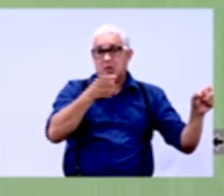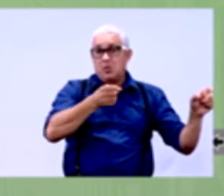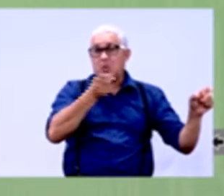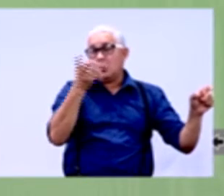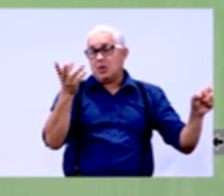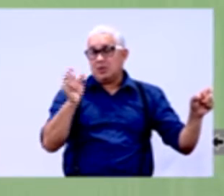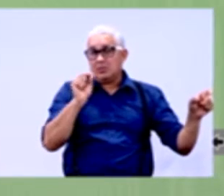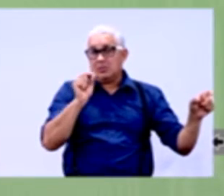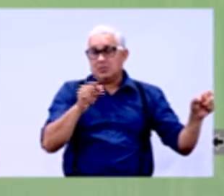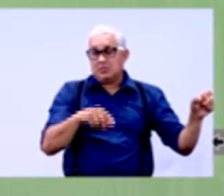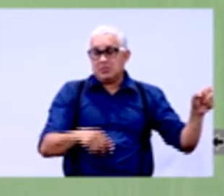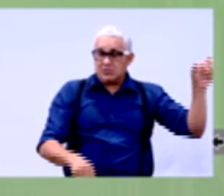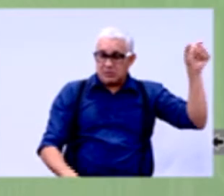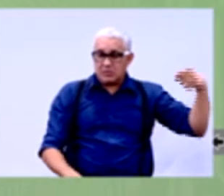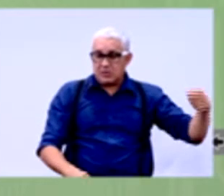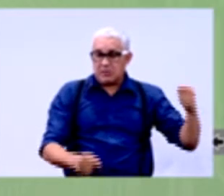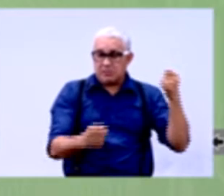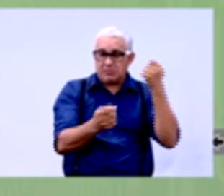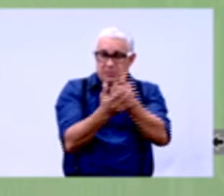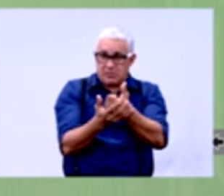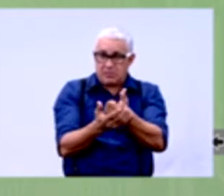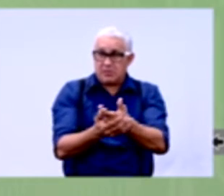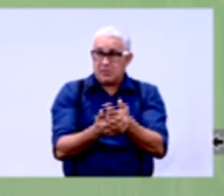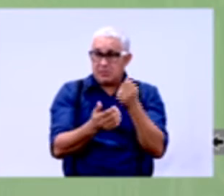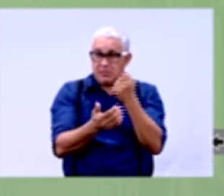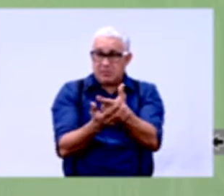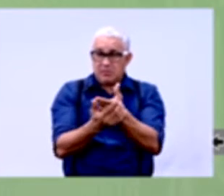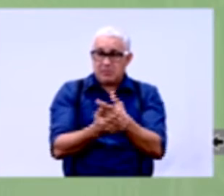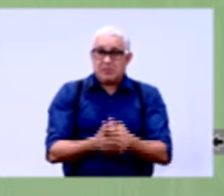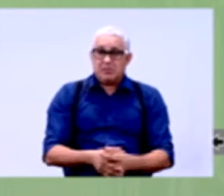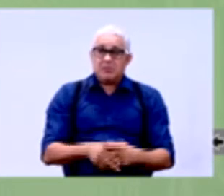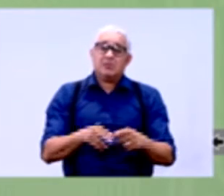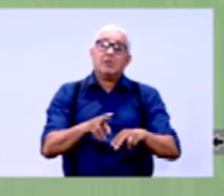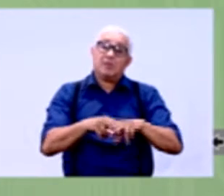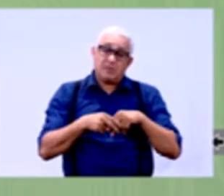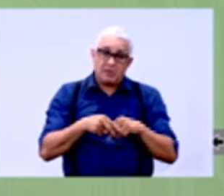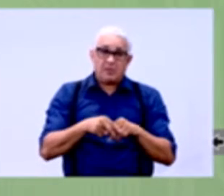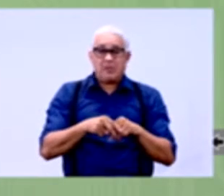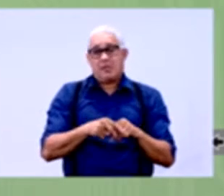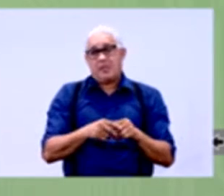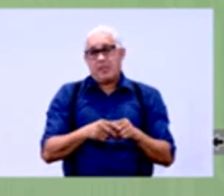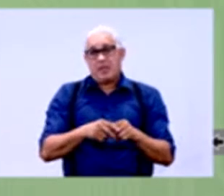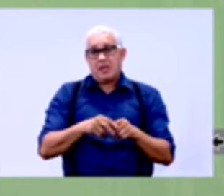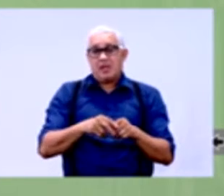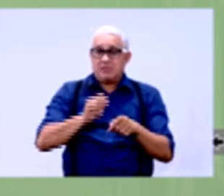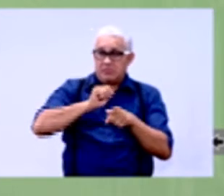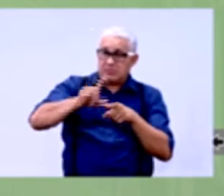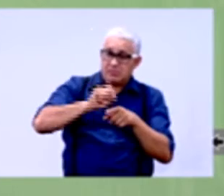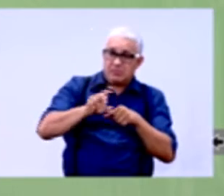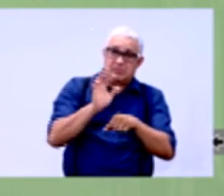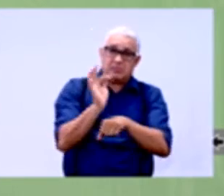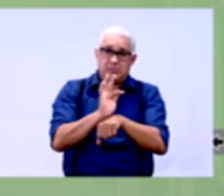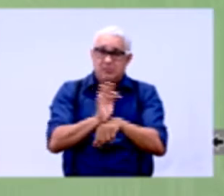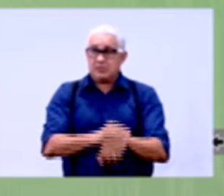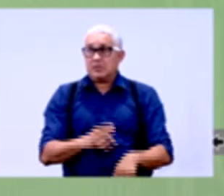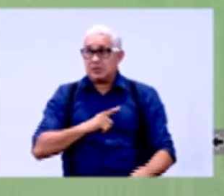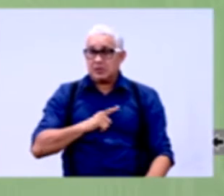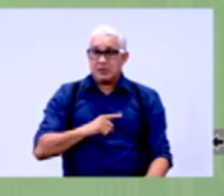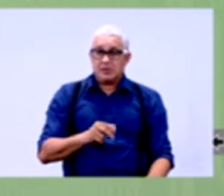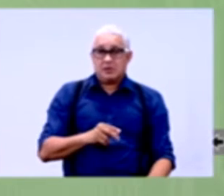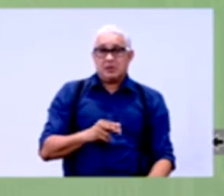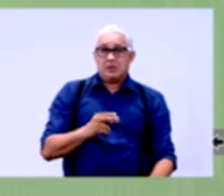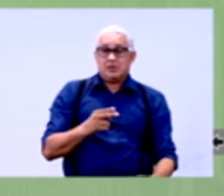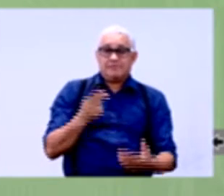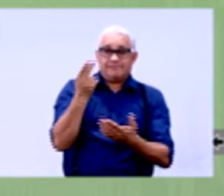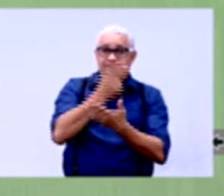o valor que o cliente vai ter que pagar por essa locação dos filmes. Né? Então, aqui nós temos uma representação